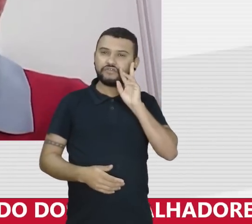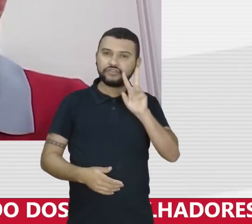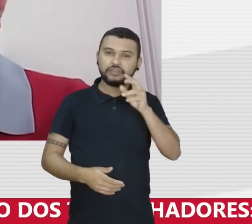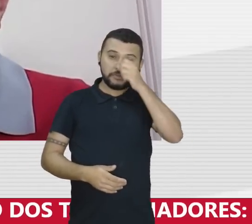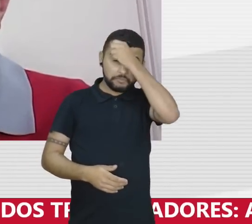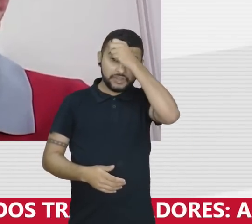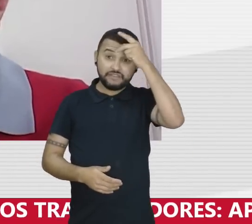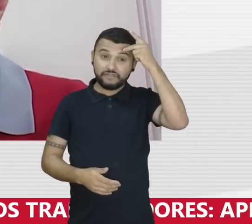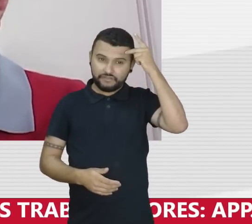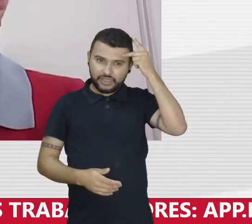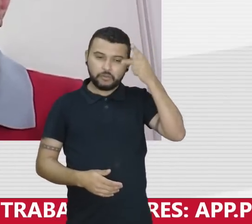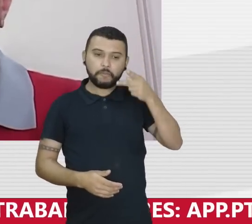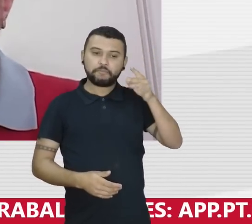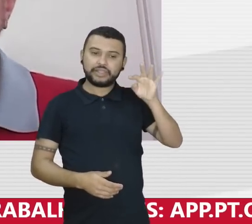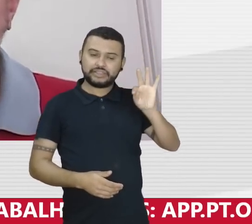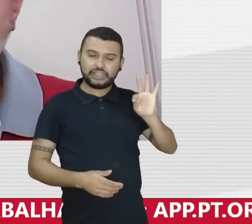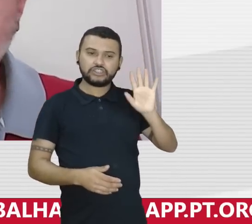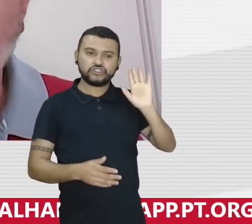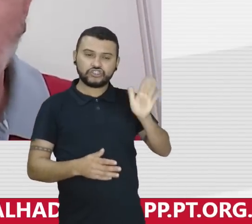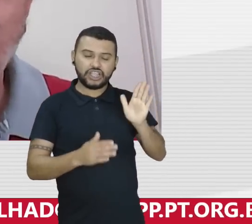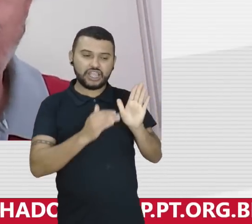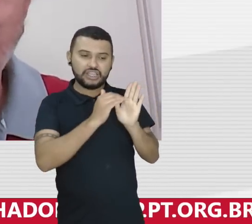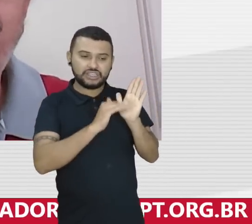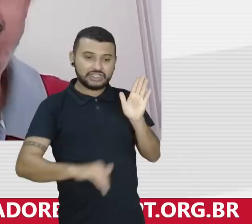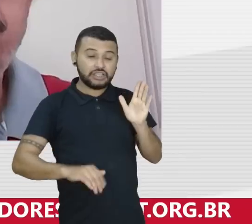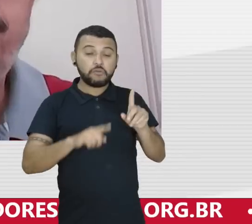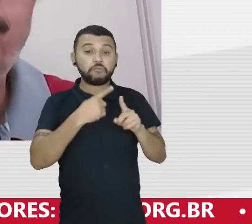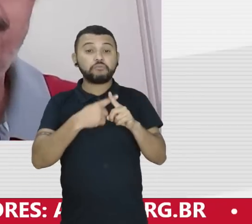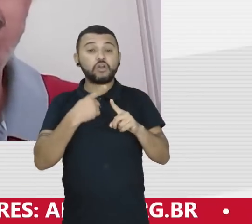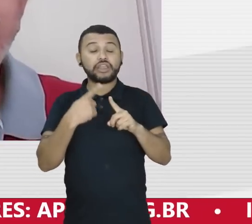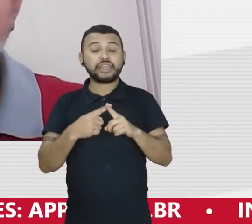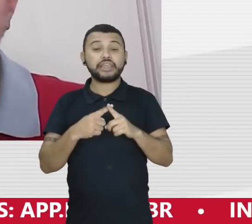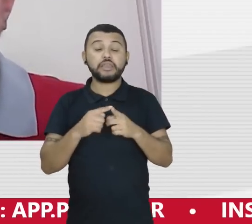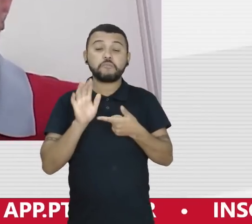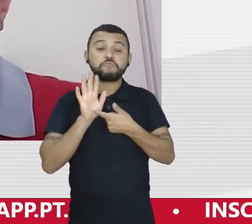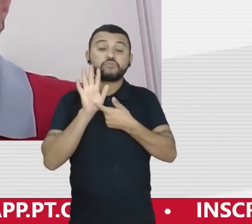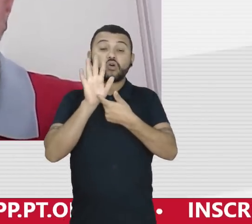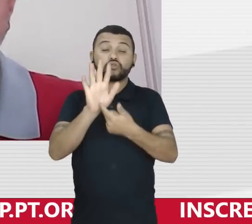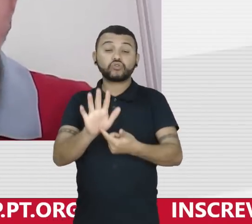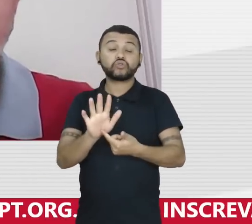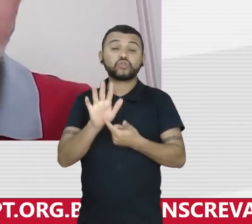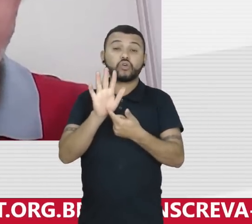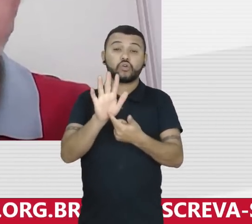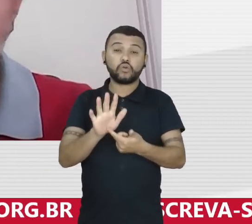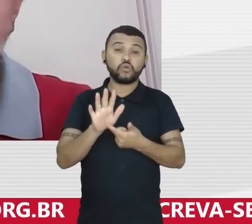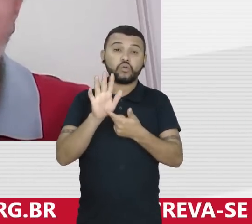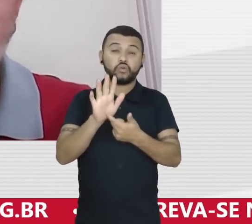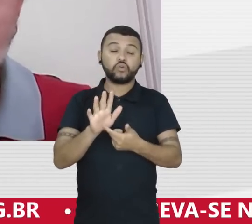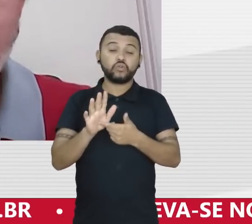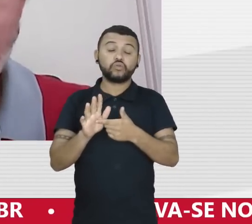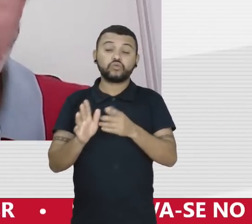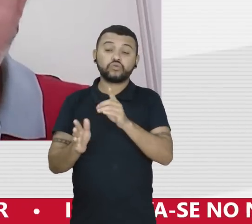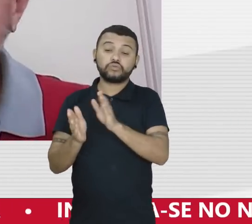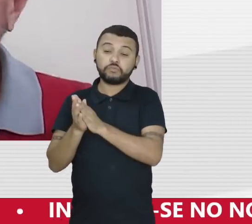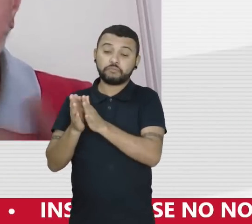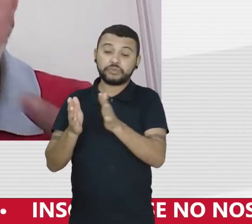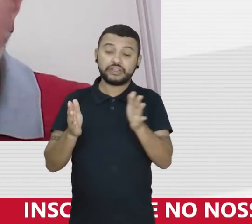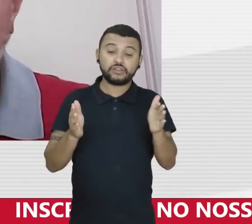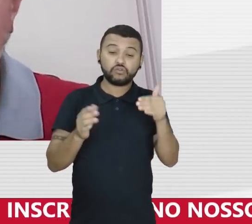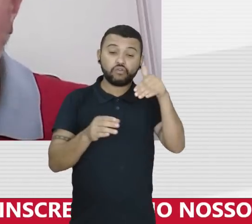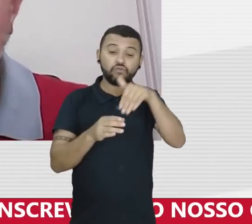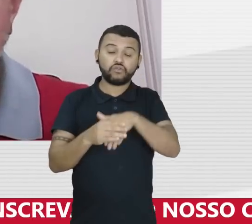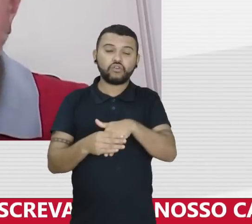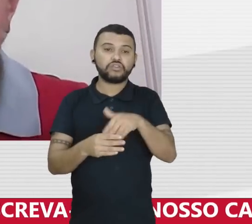ser cassado porque passou numa exposição durante o período eleitoral,